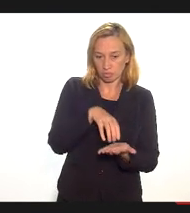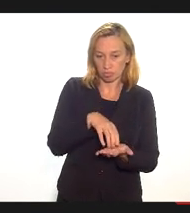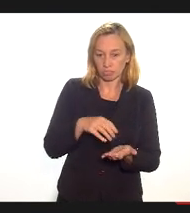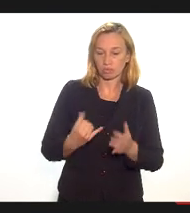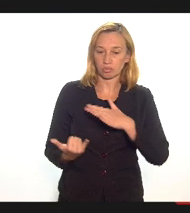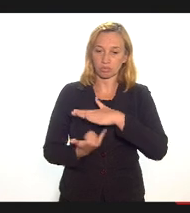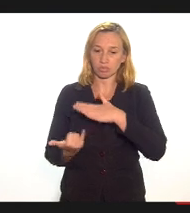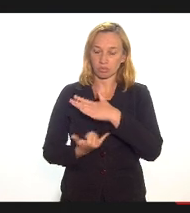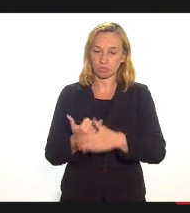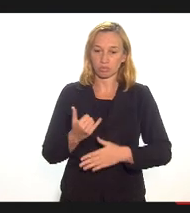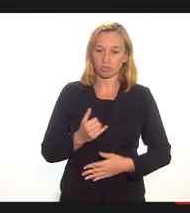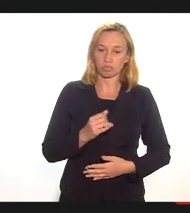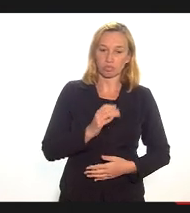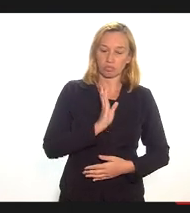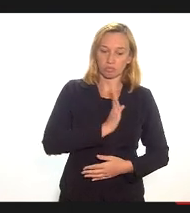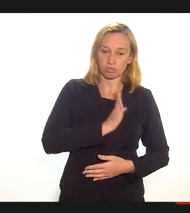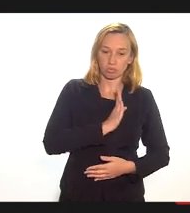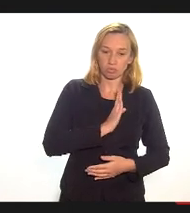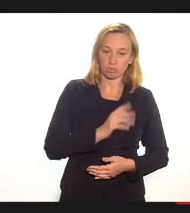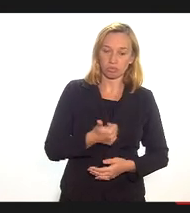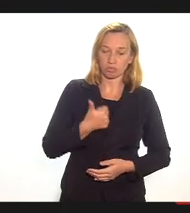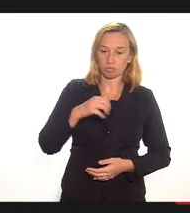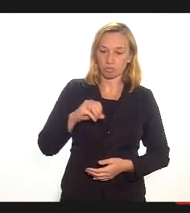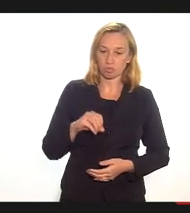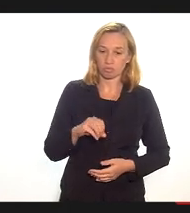de Cardiologia, o déficit era na ordem de